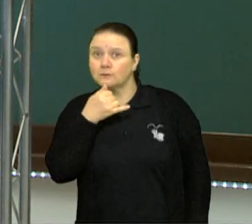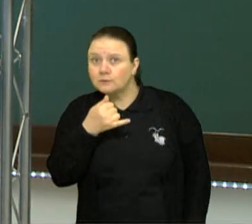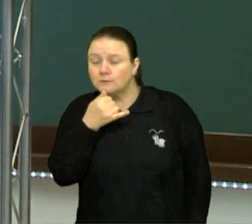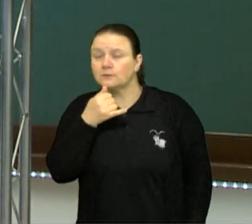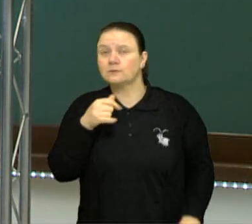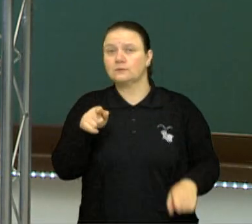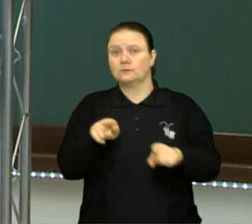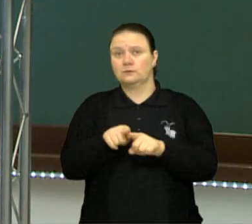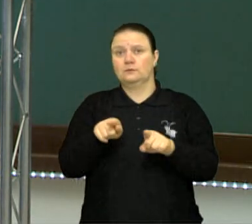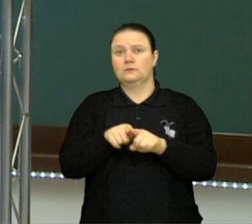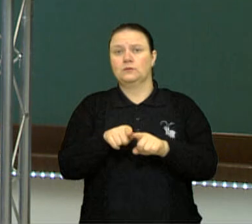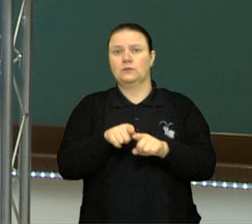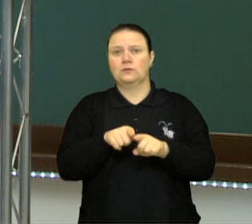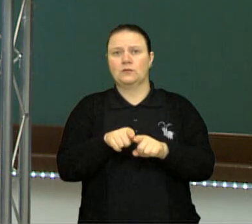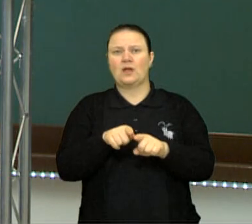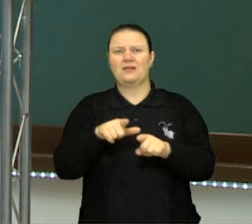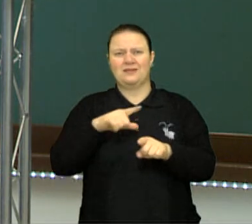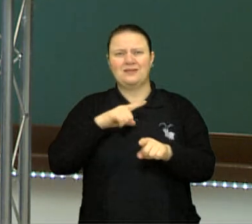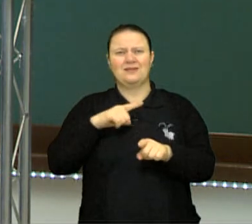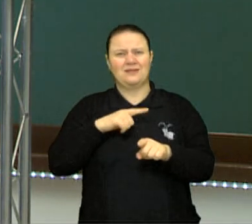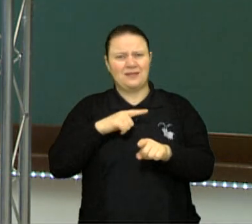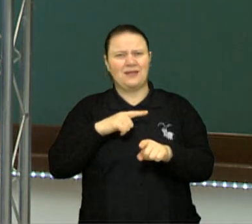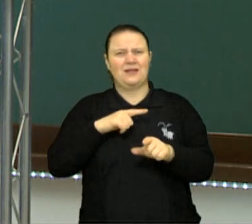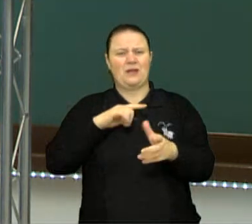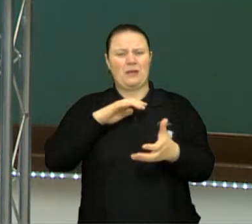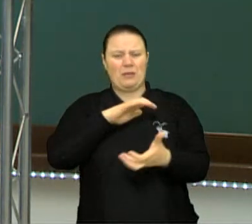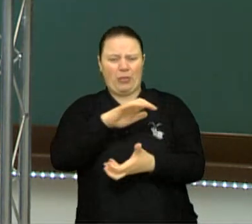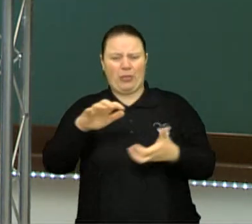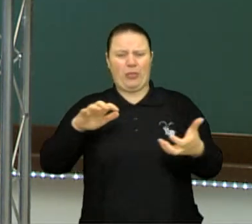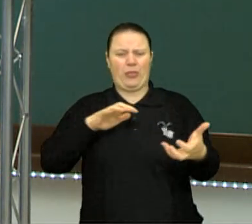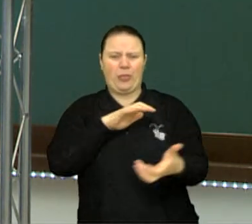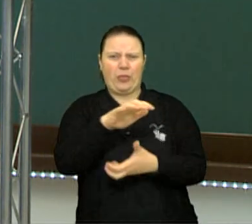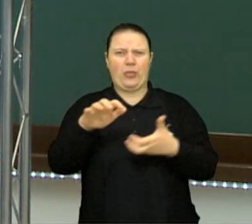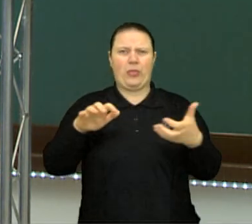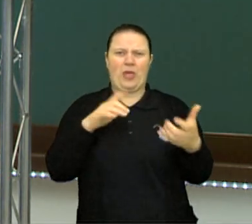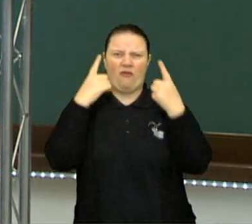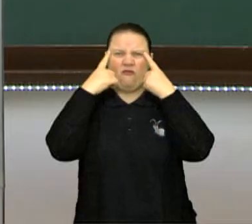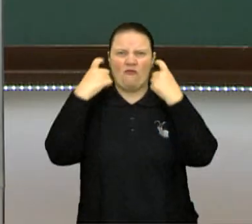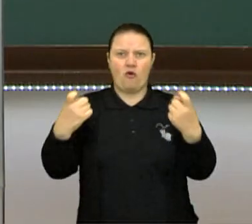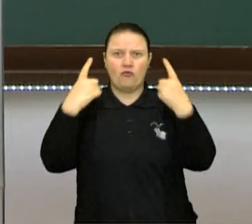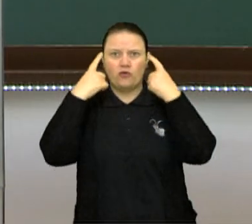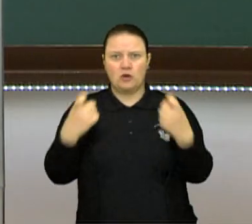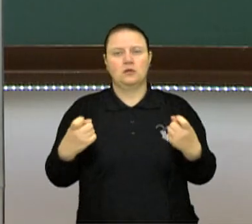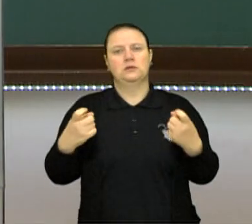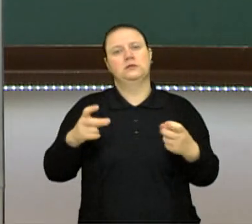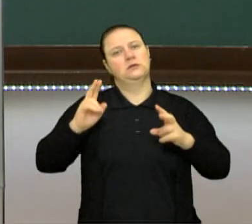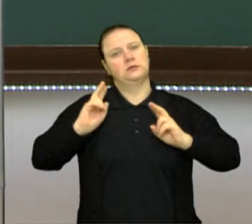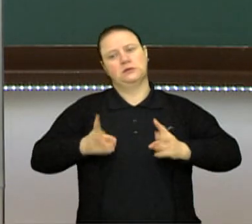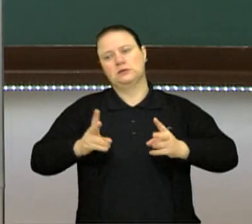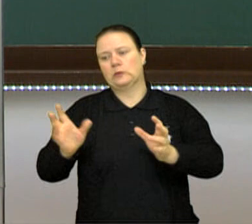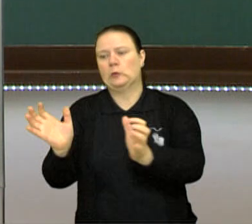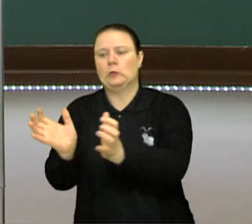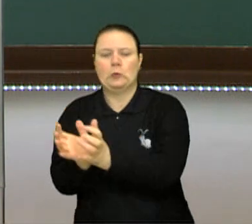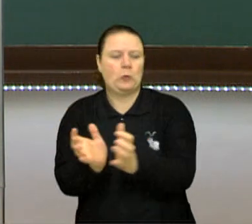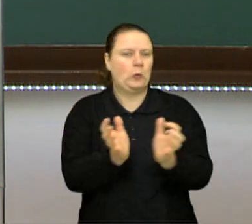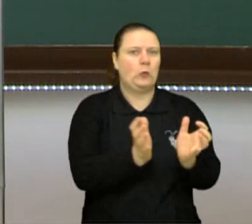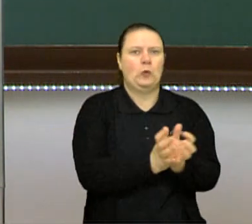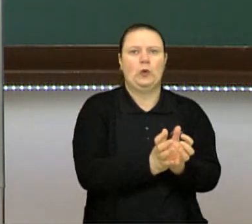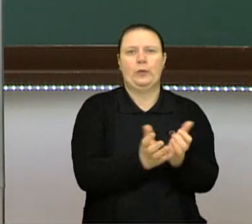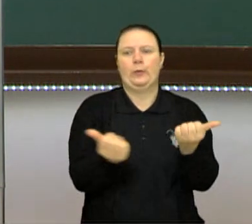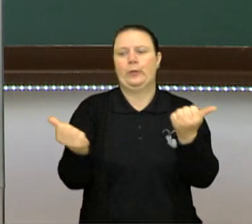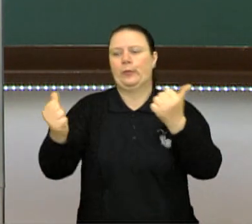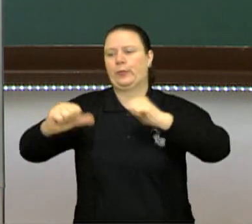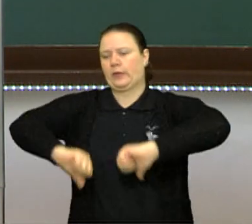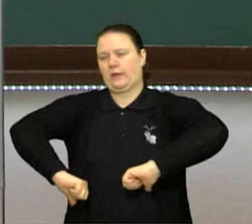que movimentos violentos acontecem, porque dentro de uma situação de grupo sempre tem pessoas que exageram e